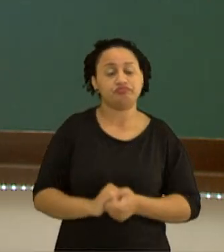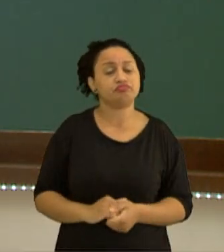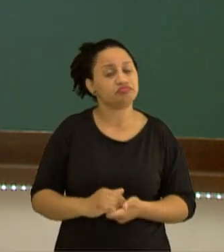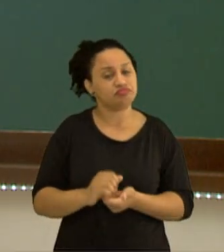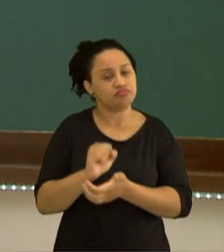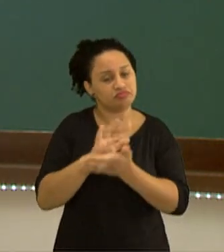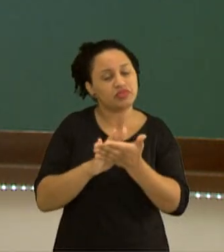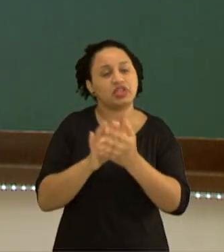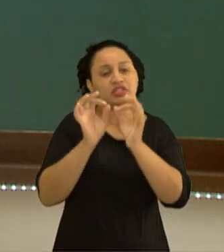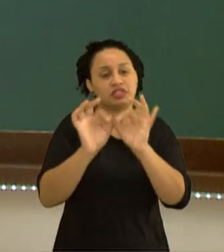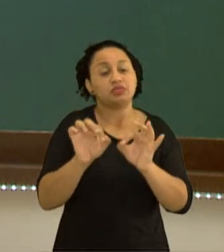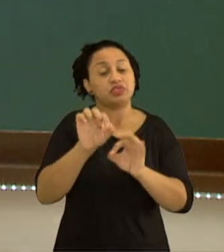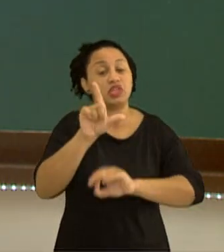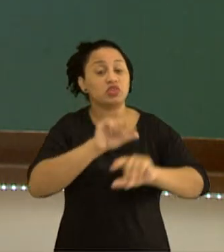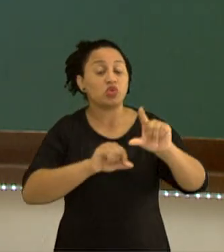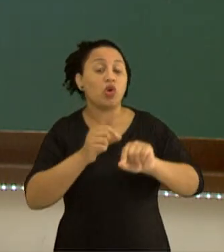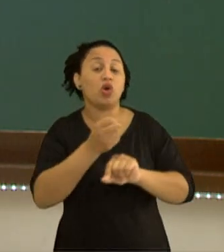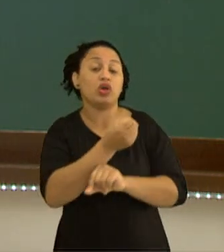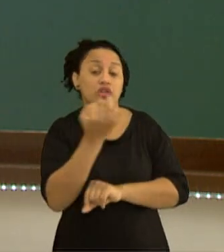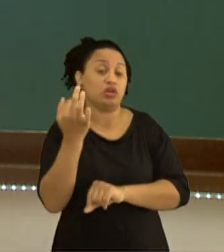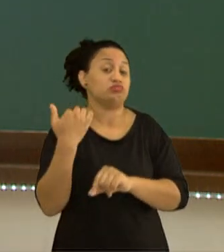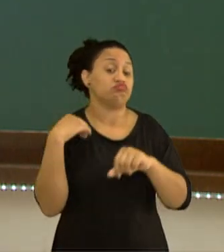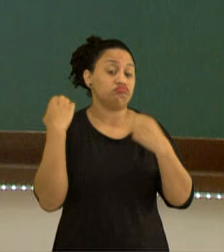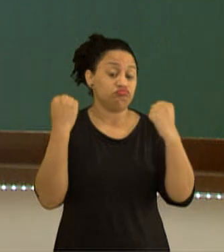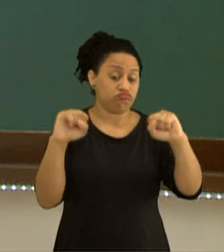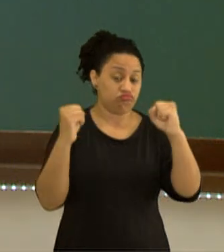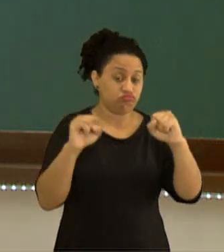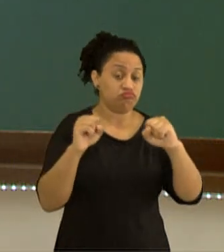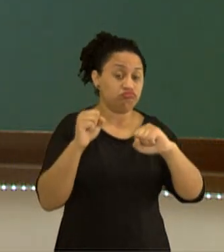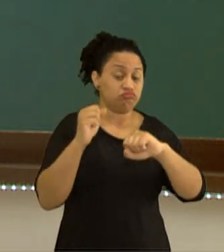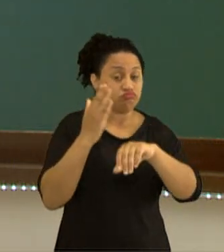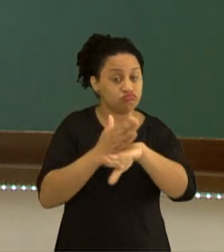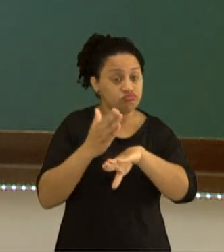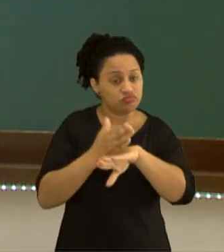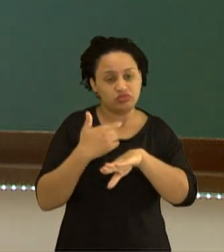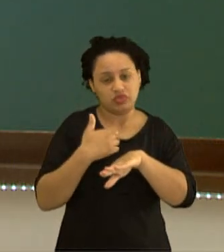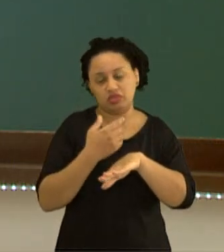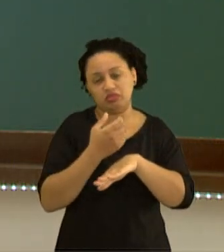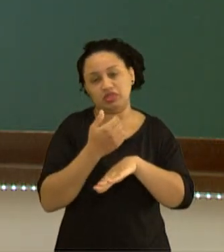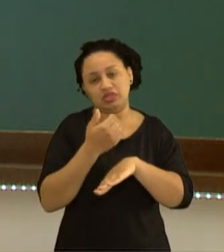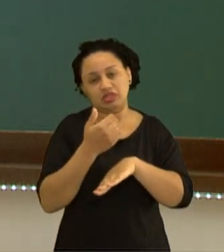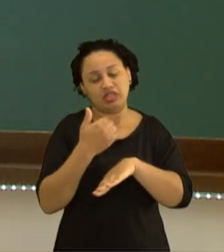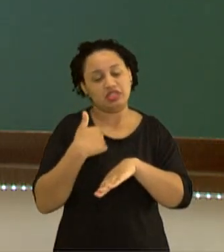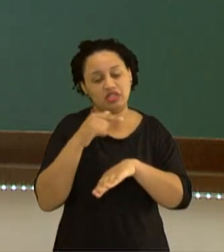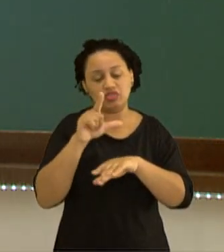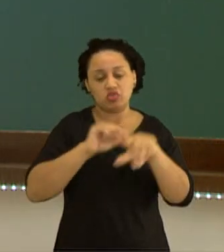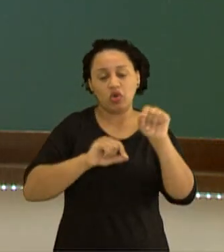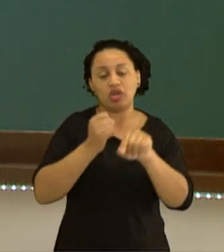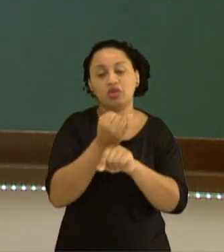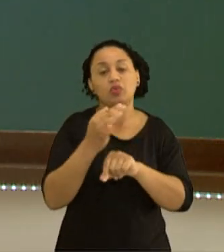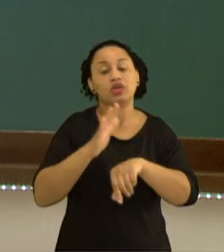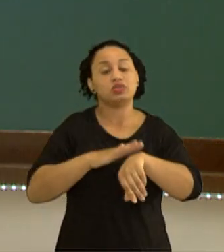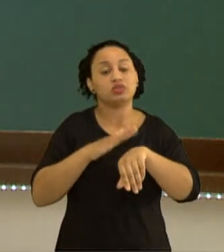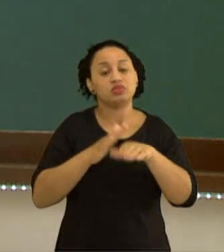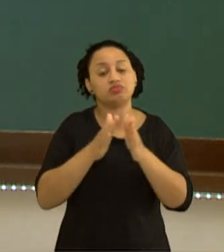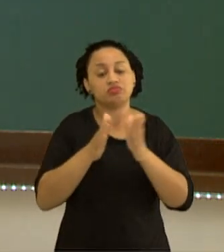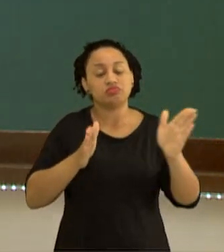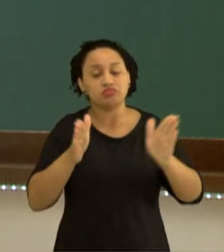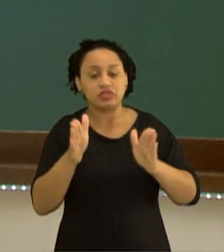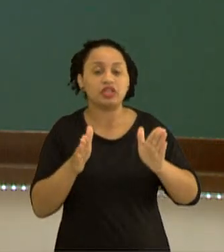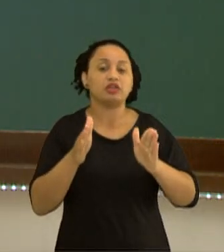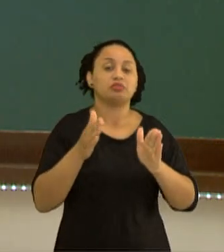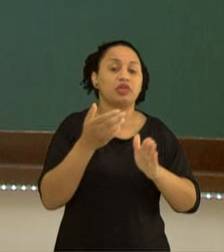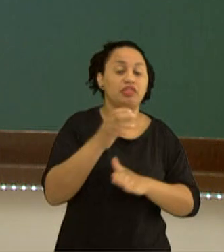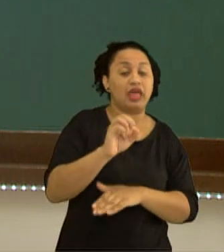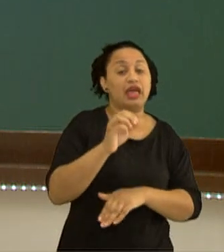tá? Vamos escolher alguns exercícios de ginástica de condicionamento físico, vamos escolher alguns minutos, 10, 15, 20, 30 minutos, enfim, conforme